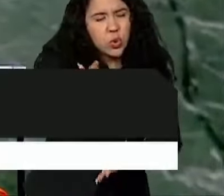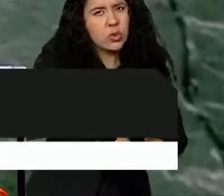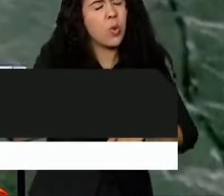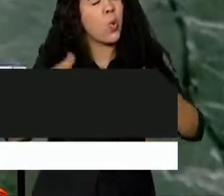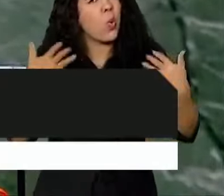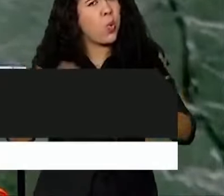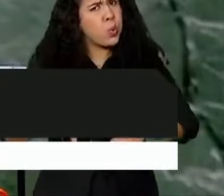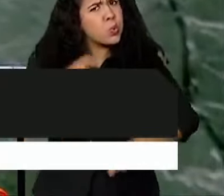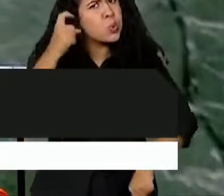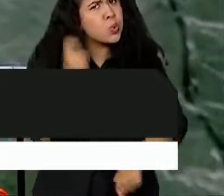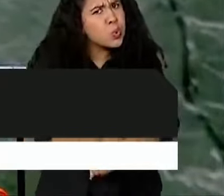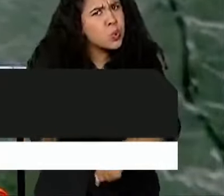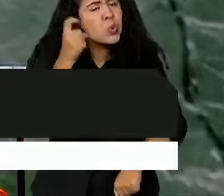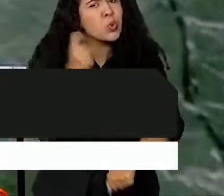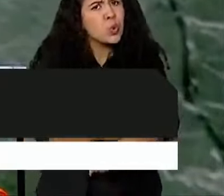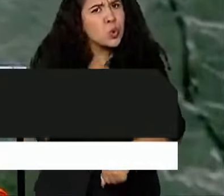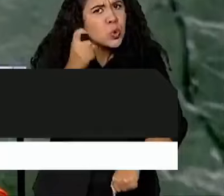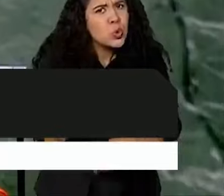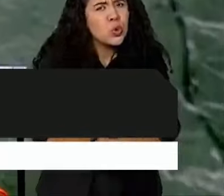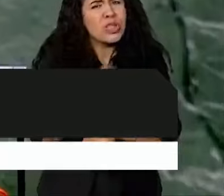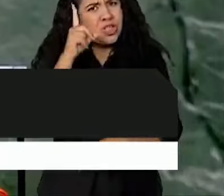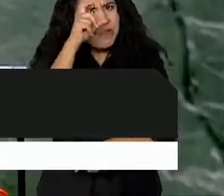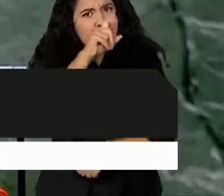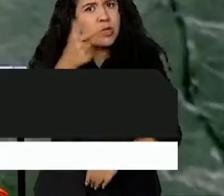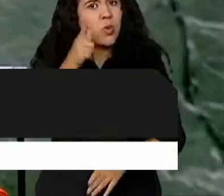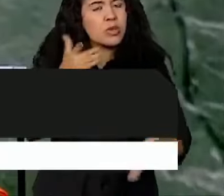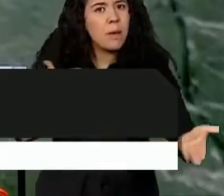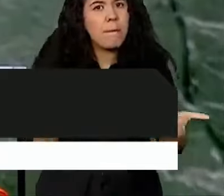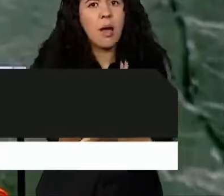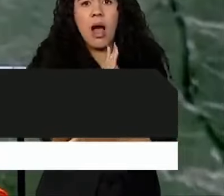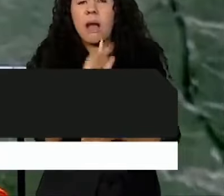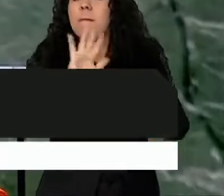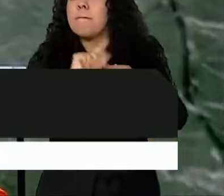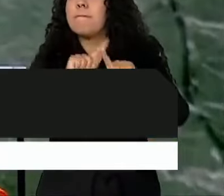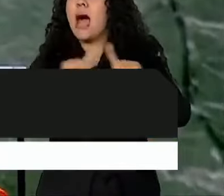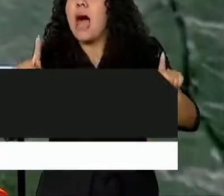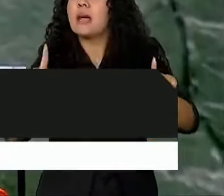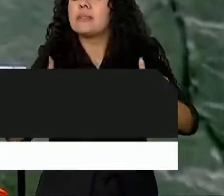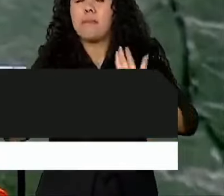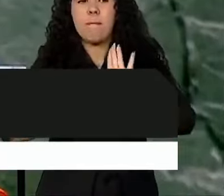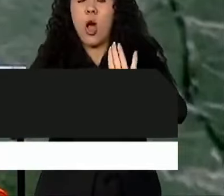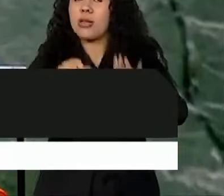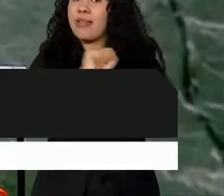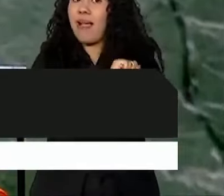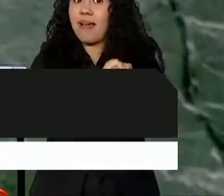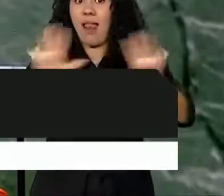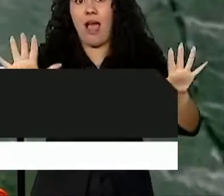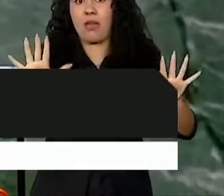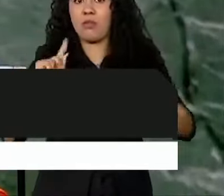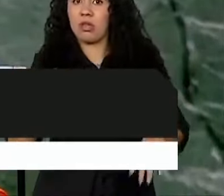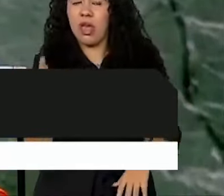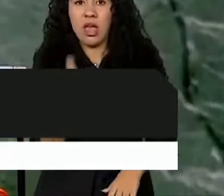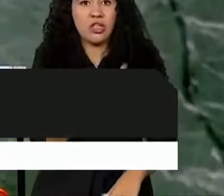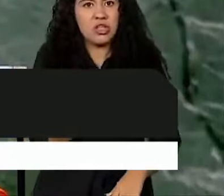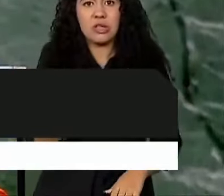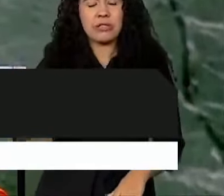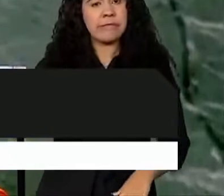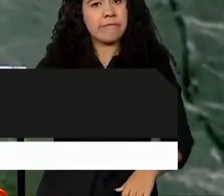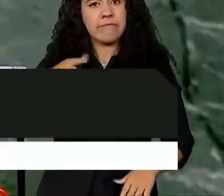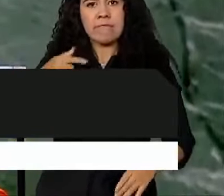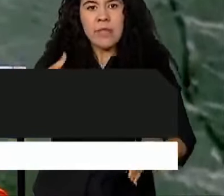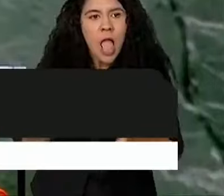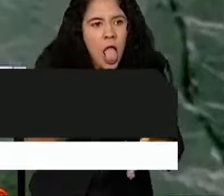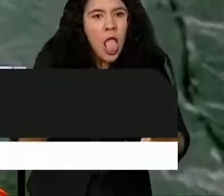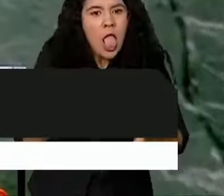é uma das maiores festas religiosas do mundo e é realizado todos os anos em homenagem à Nossa Senhora de Nazaré, padroeira da Amazônia, atraindo milhares